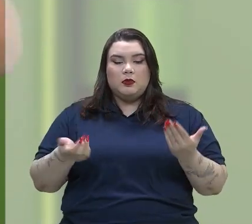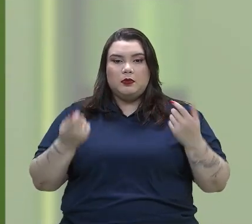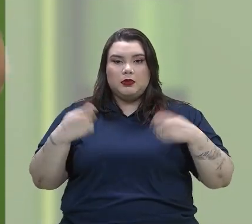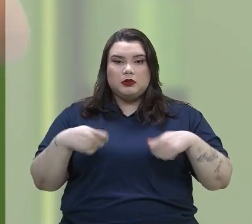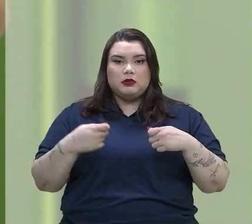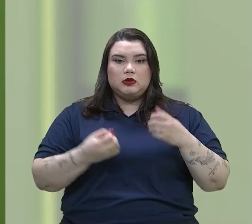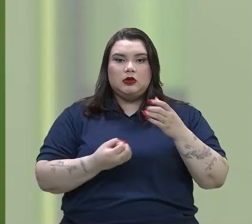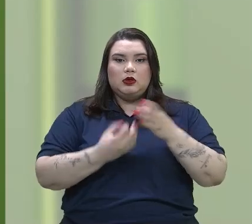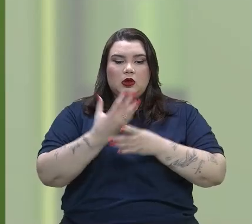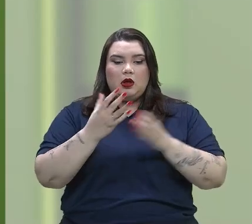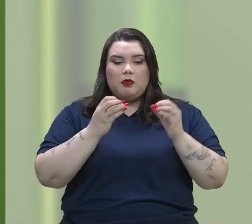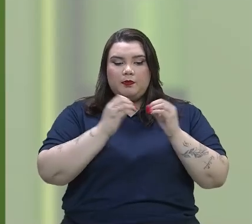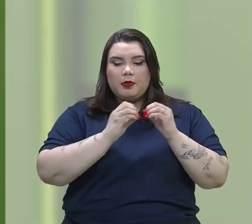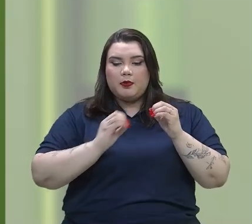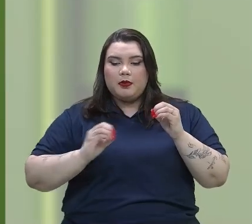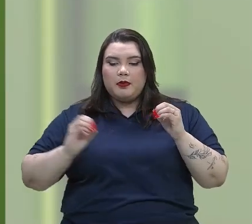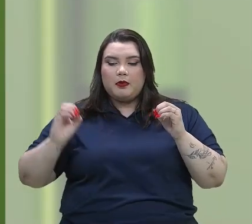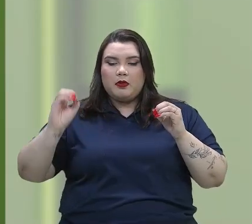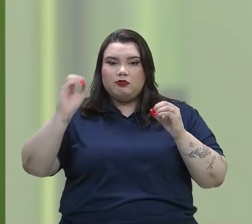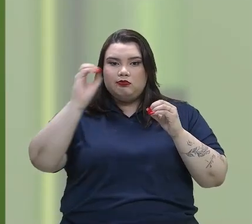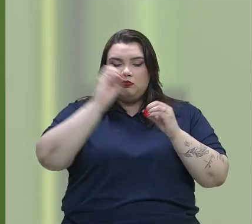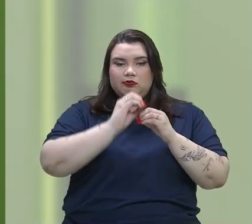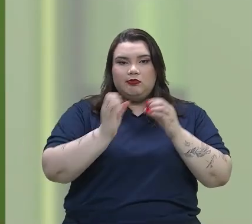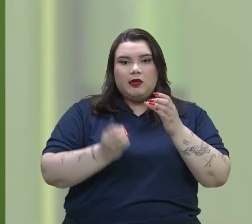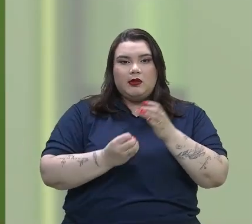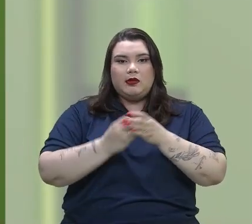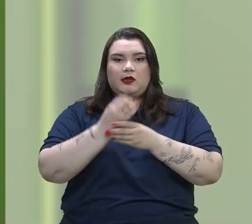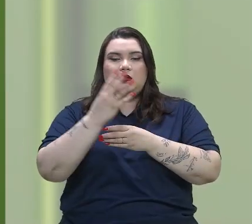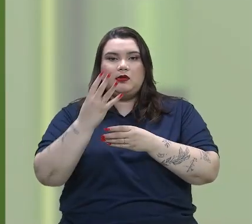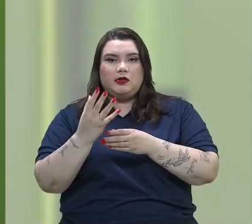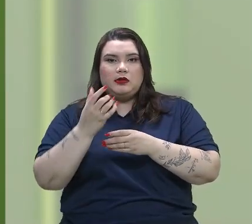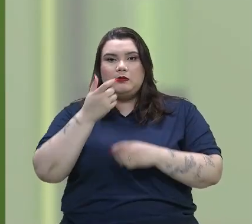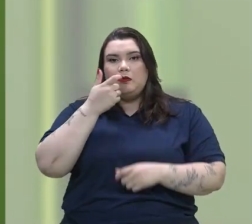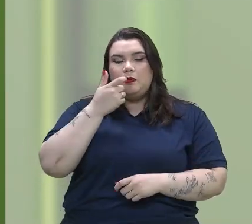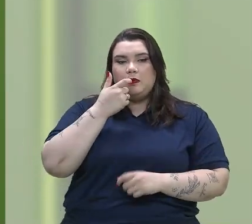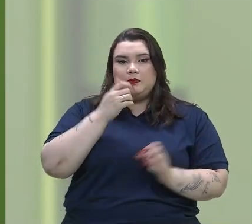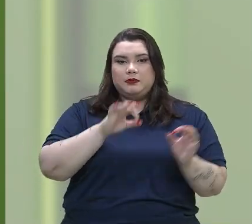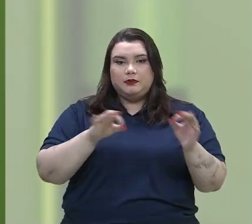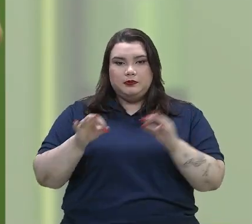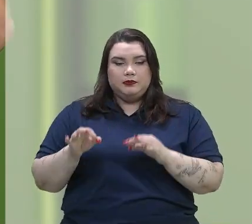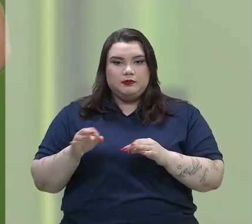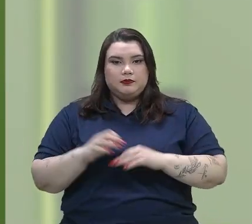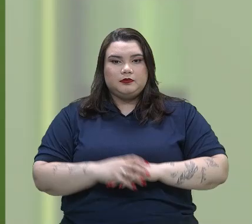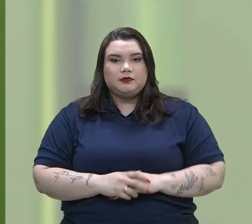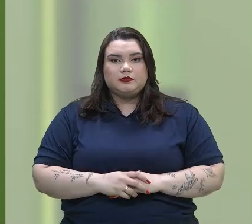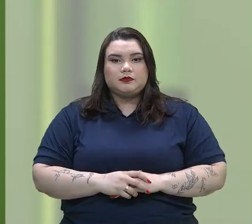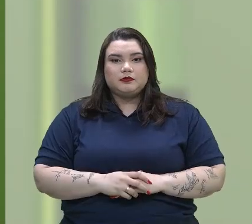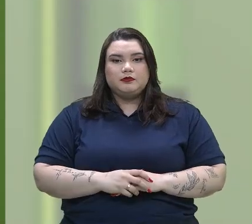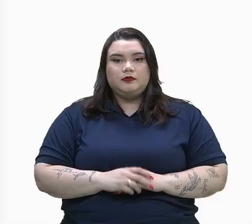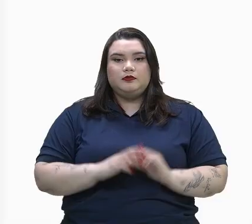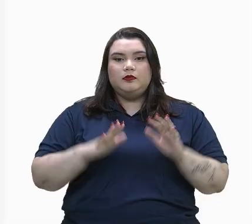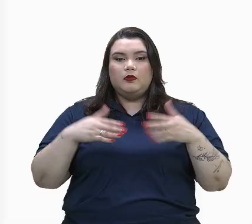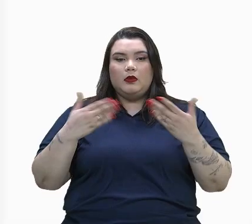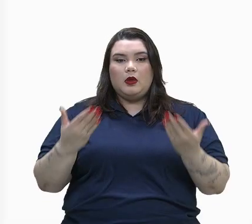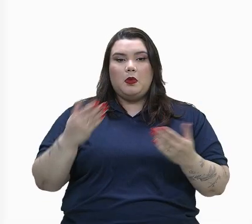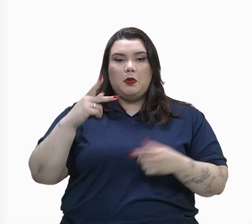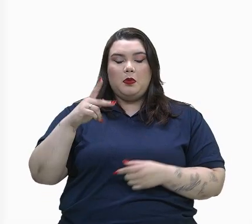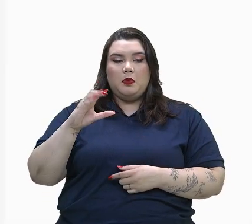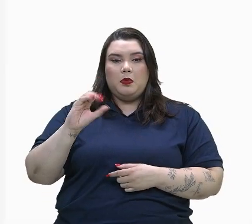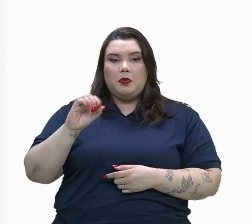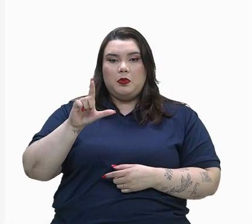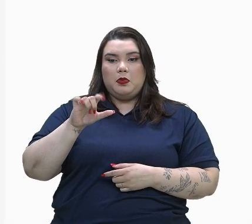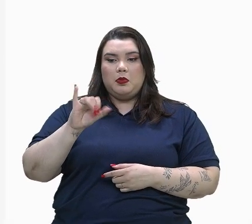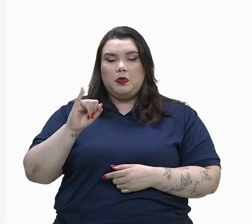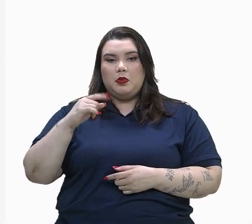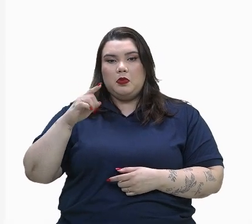eles vão se unindo e aí eles vão formando, né, o plástico, tá bom? Os polímeros,